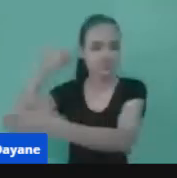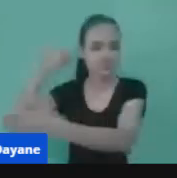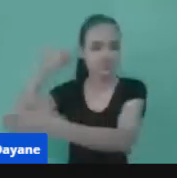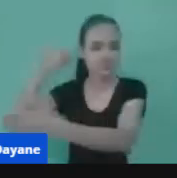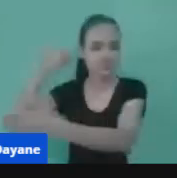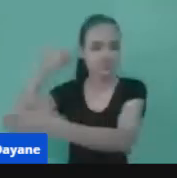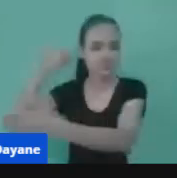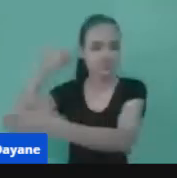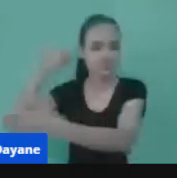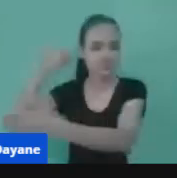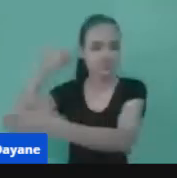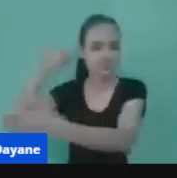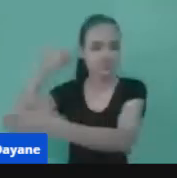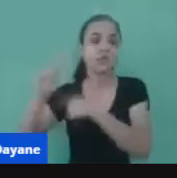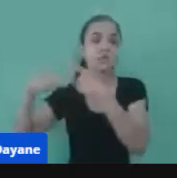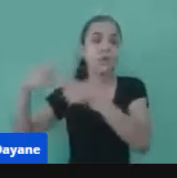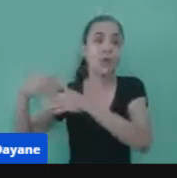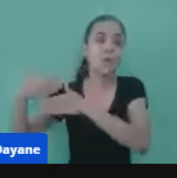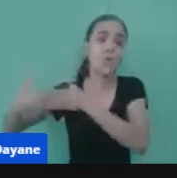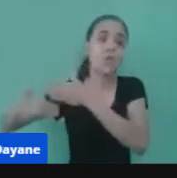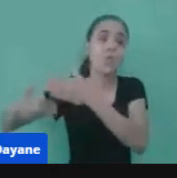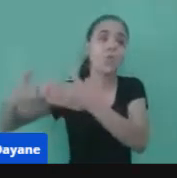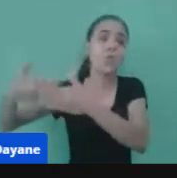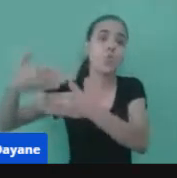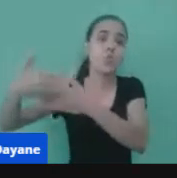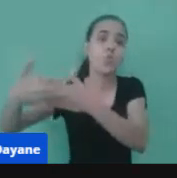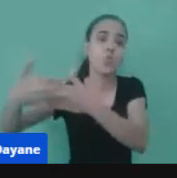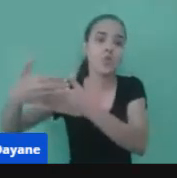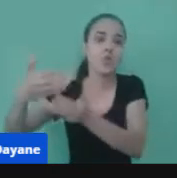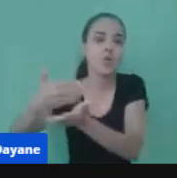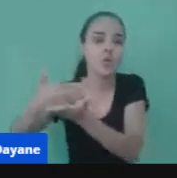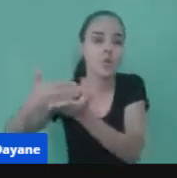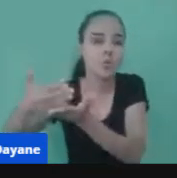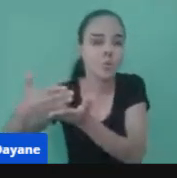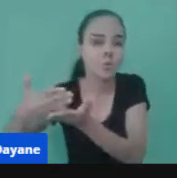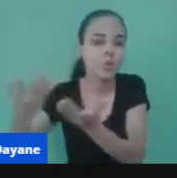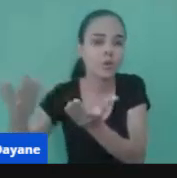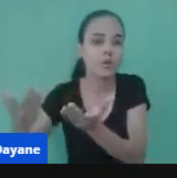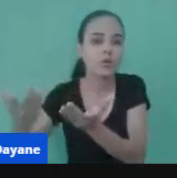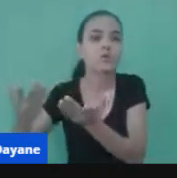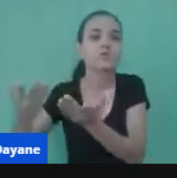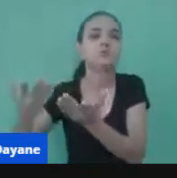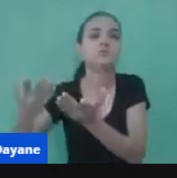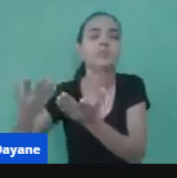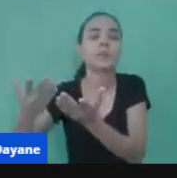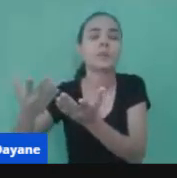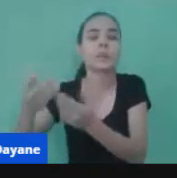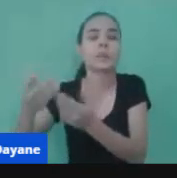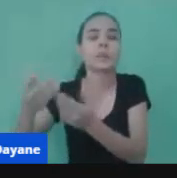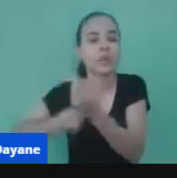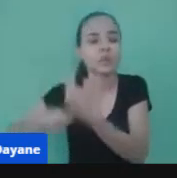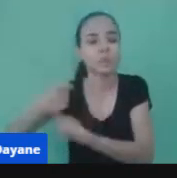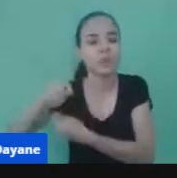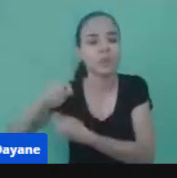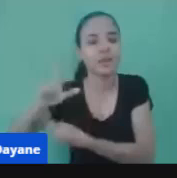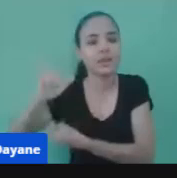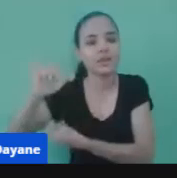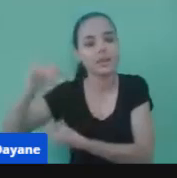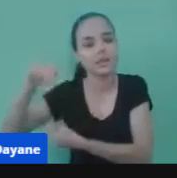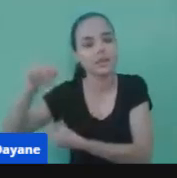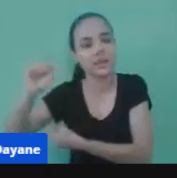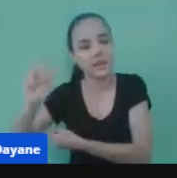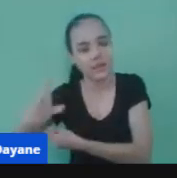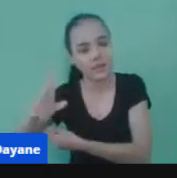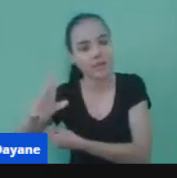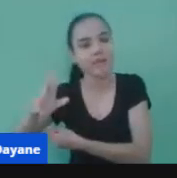para a natureza, vou lá, busco a matéria-prima, né, retiro o recurso natural, matéria-prima, vai para a indústria, transforma, comércio, vende,